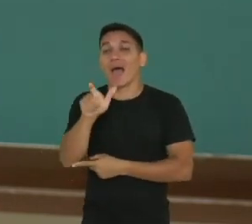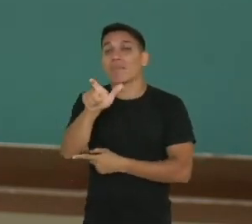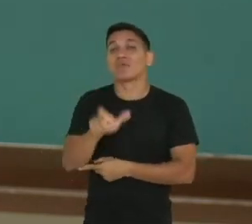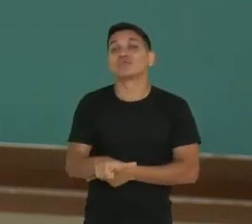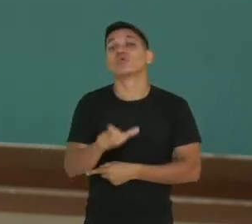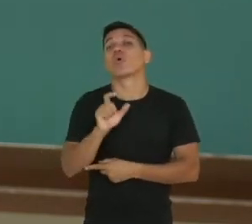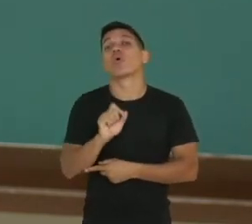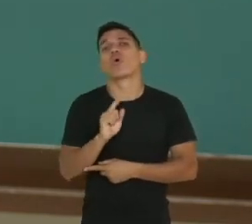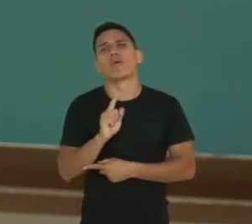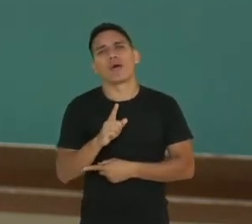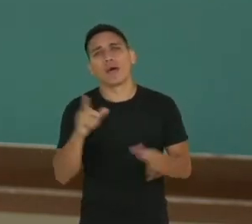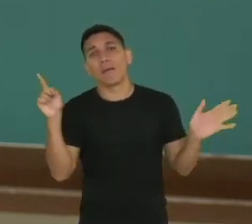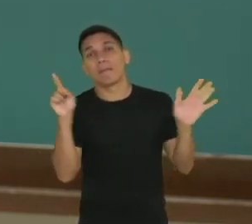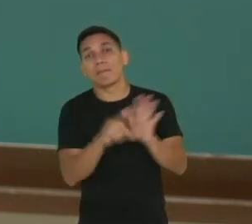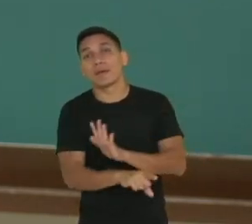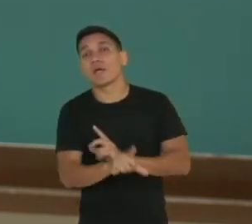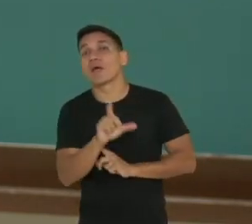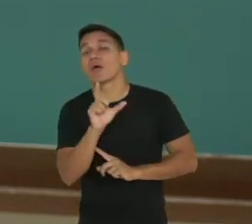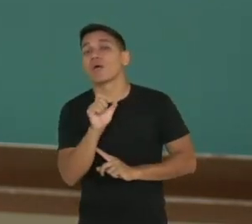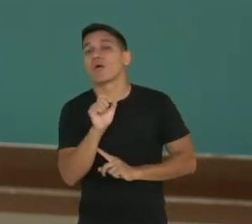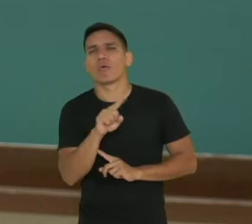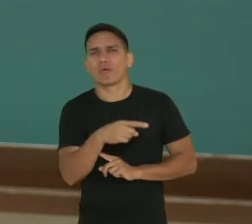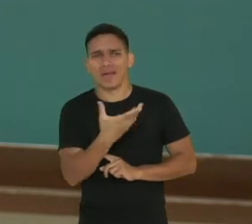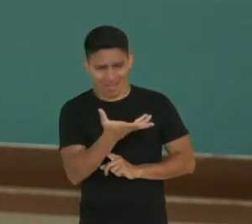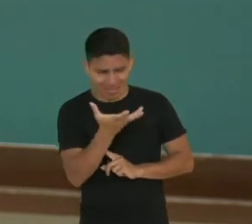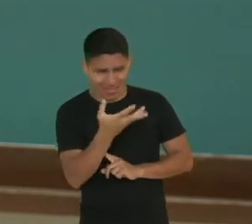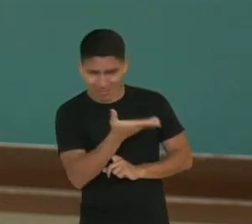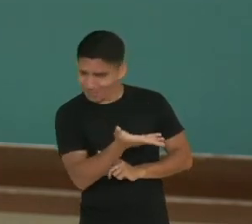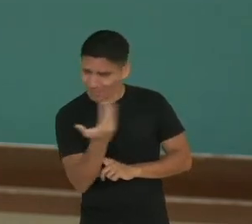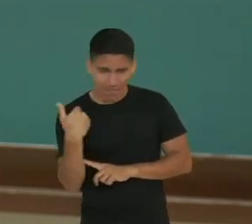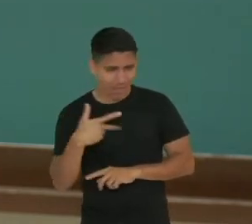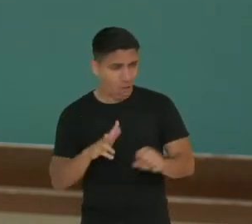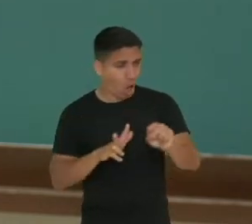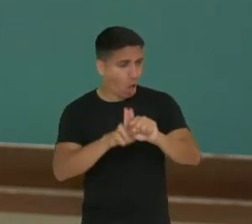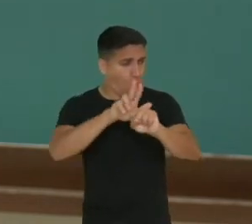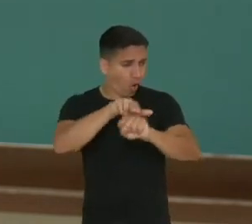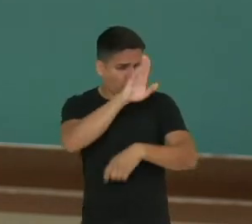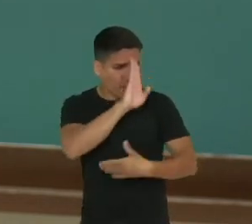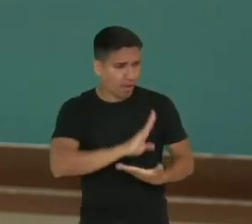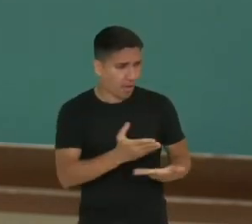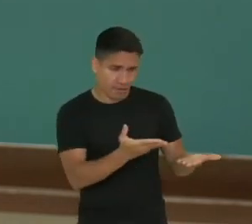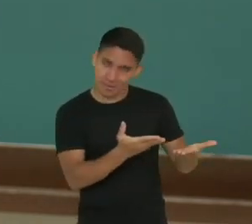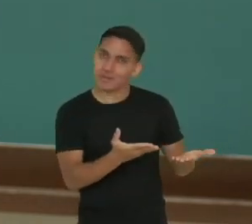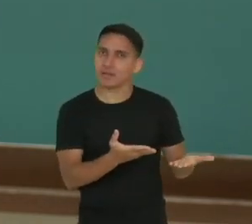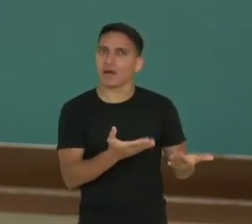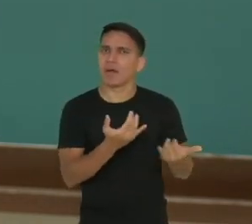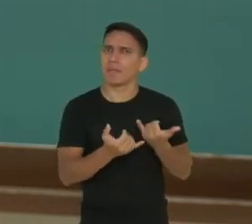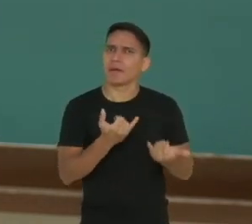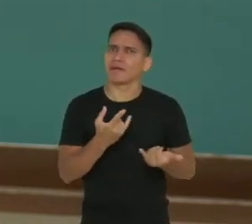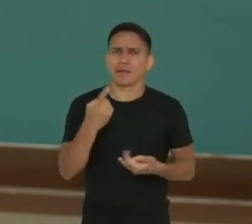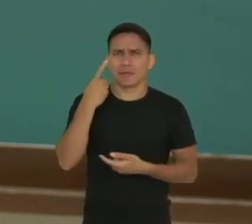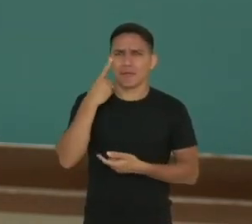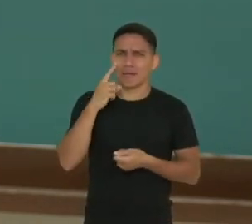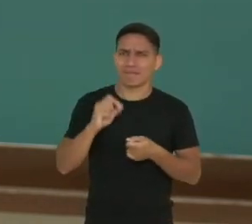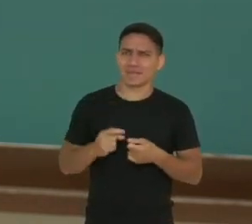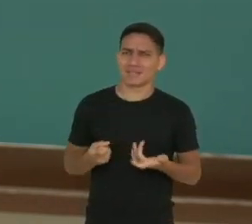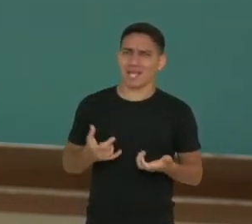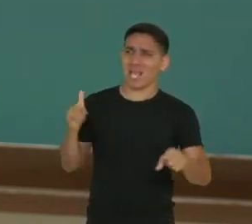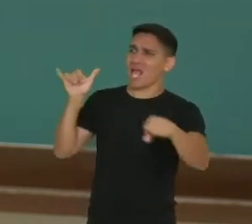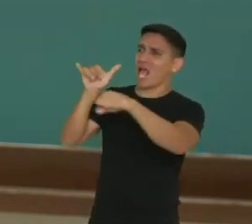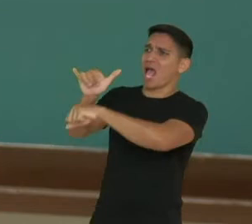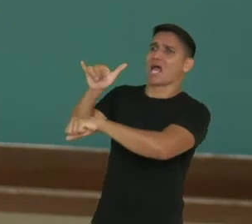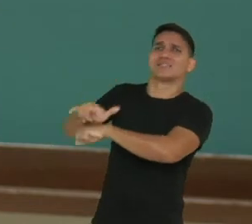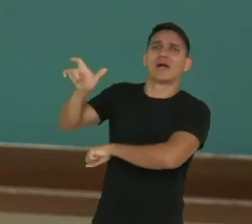ali, né, perguntando, quer cortar o cabelo de graça, né? Como se fosse assim, aplicando um golpe, né?